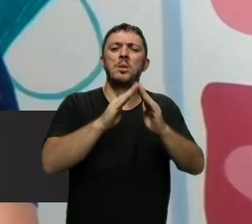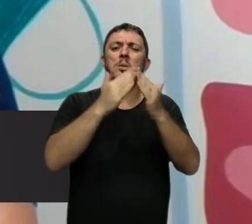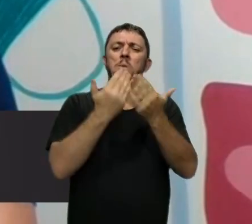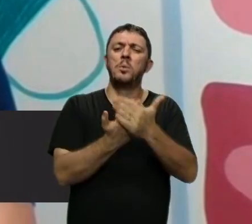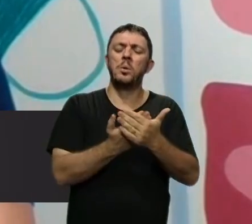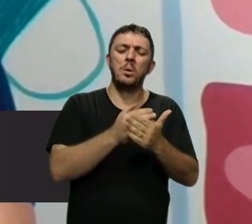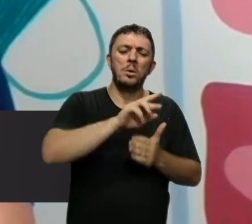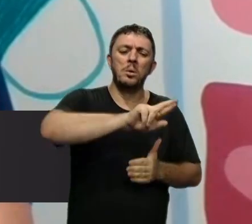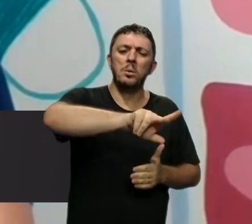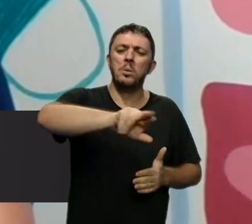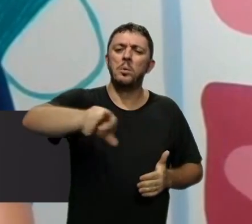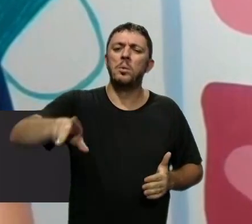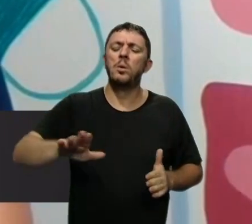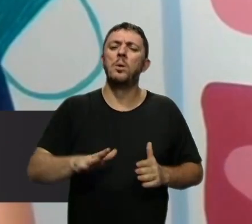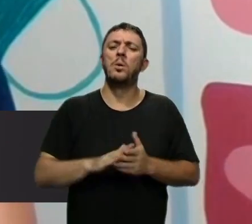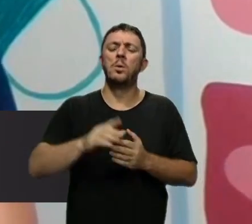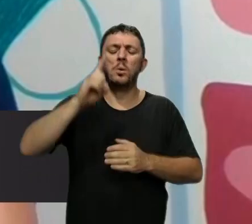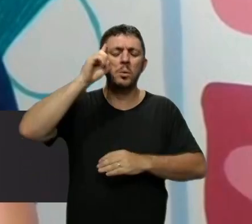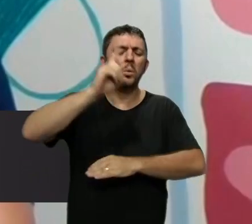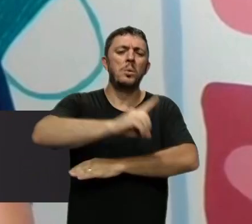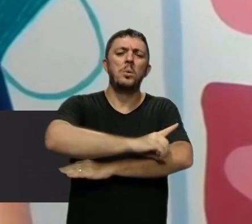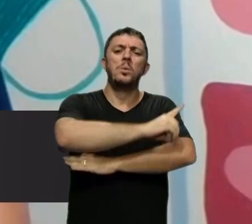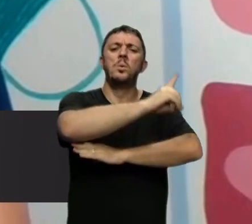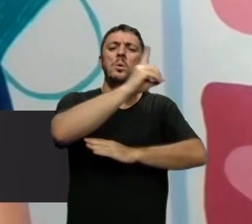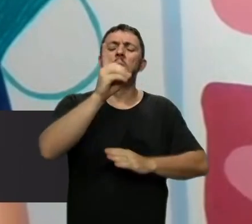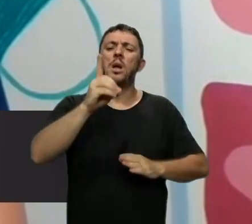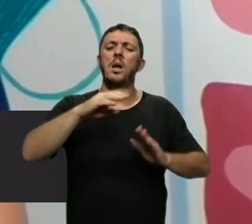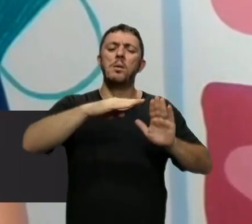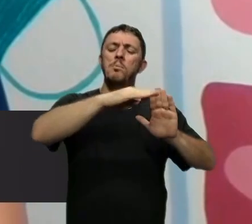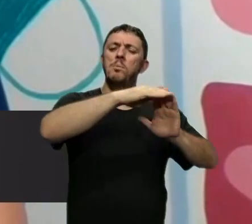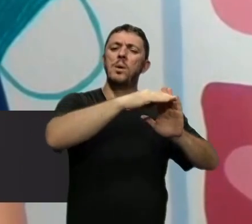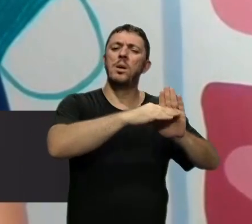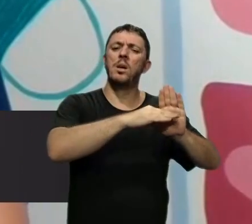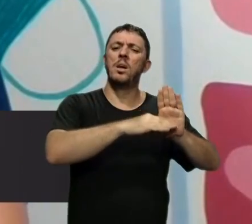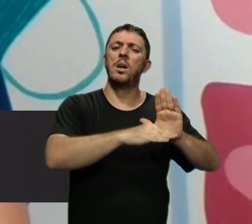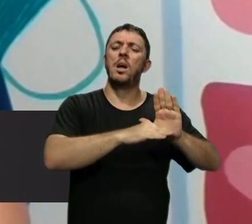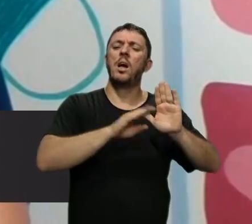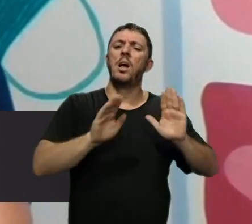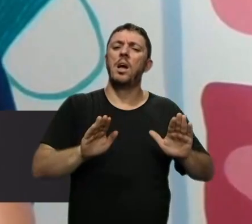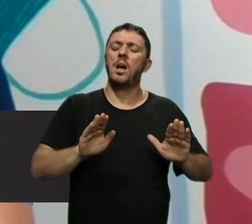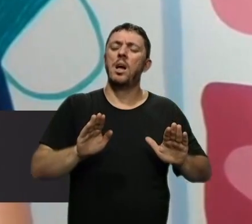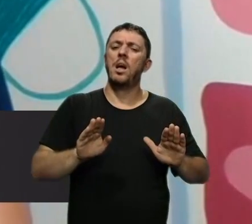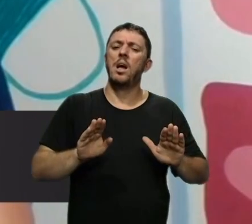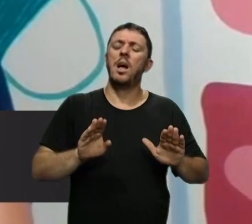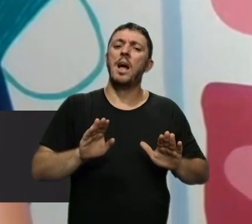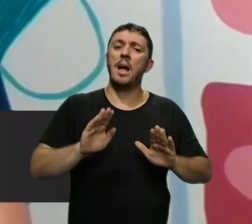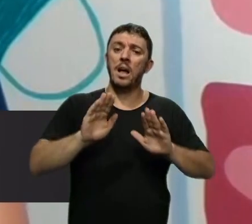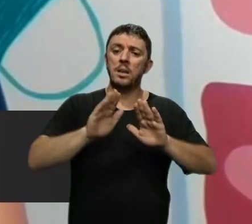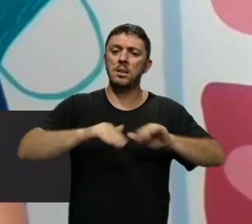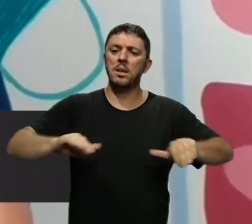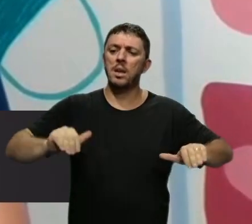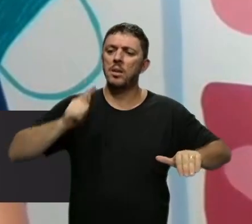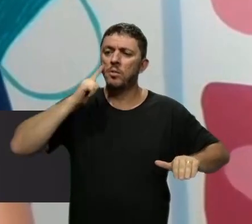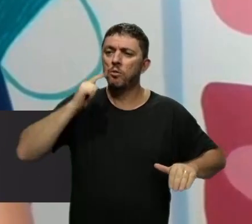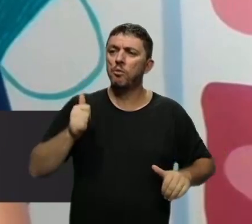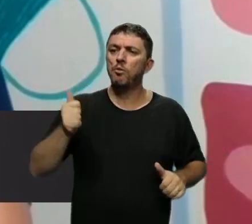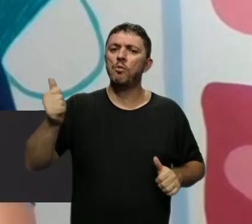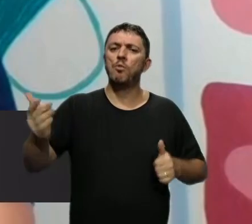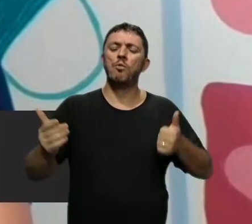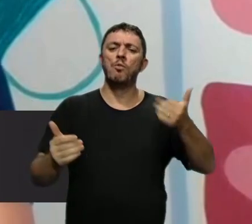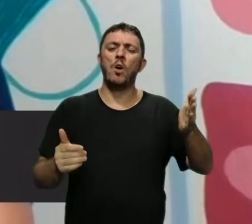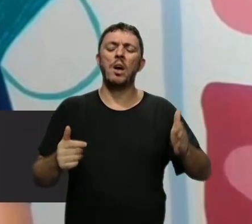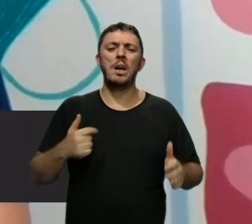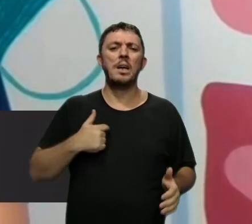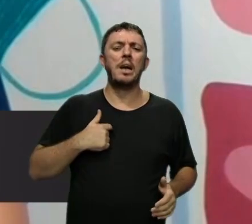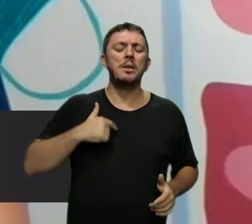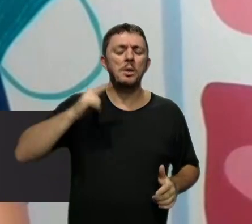que o dia inteiro, a rotina completa da escola, as crianças ficavam do lado de fora. E aí aquelas pulguinhas